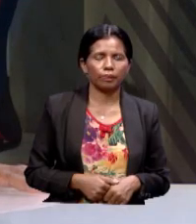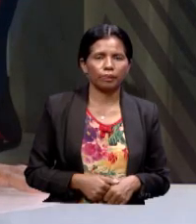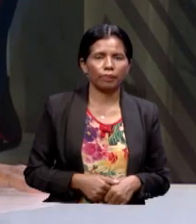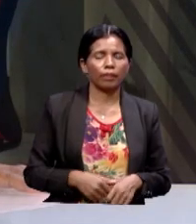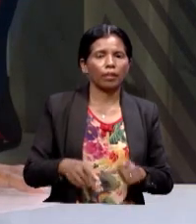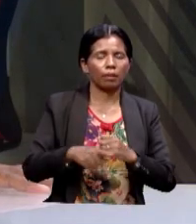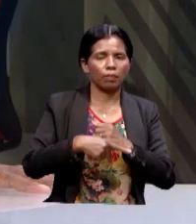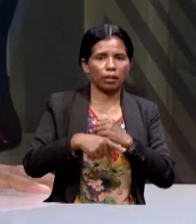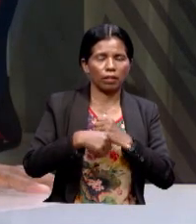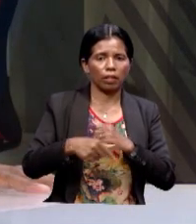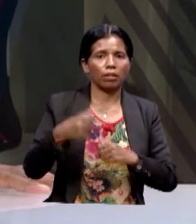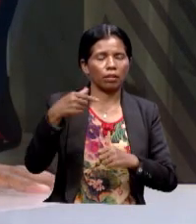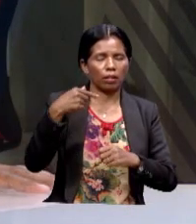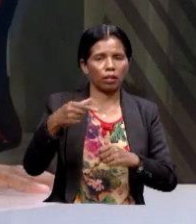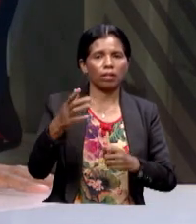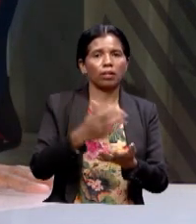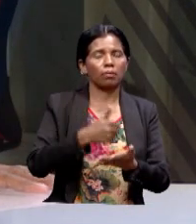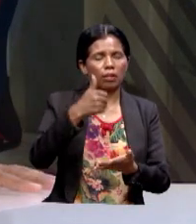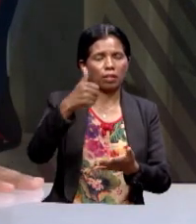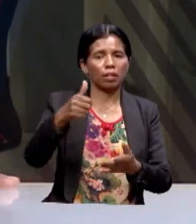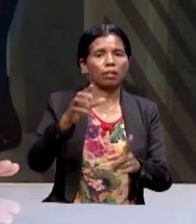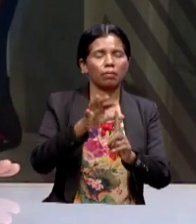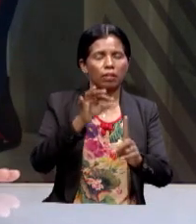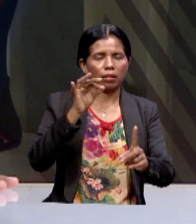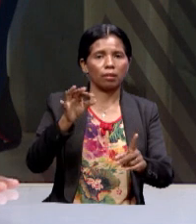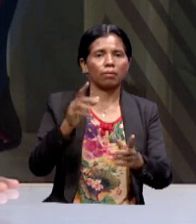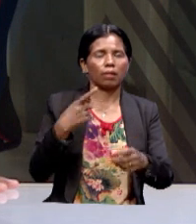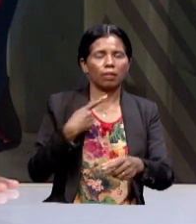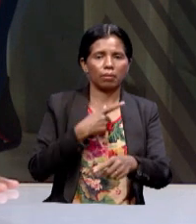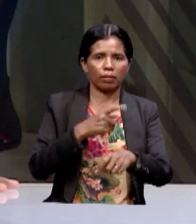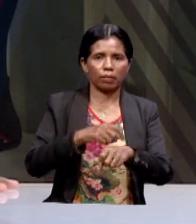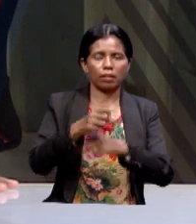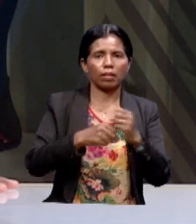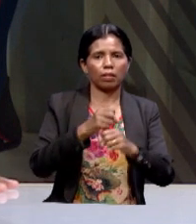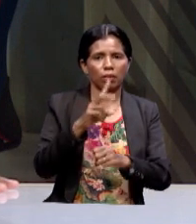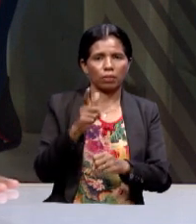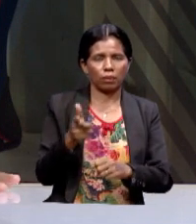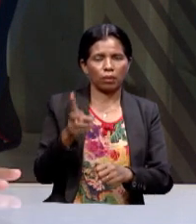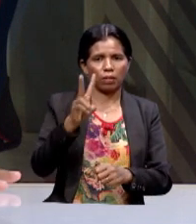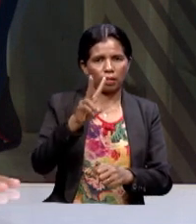Partidos Verdes garante semana en eleição parlamentar, tina rihun ruar un resin atolo.